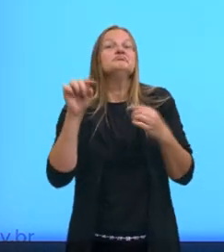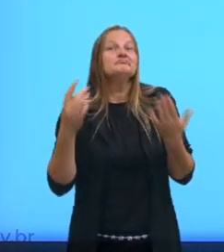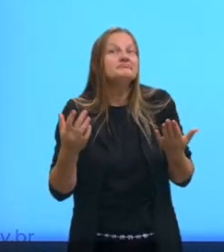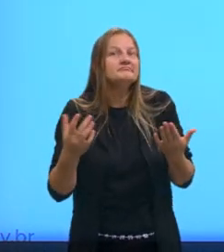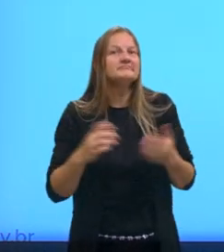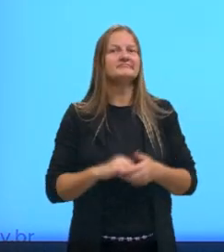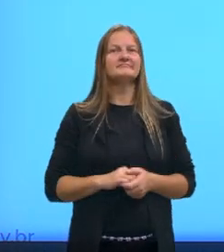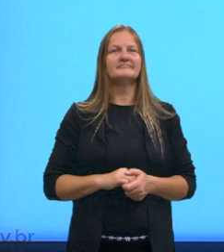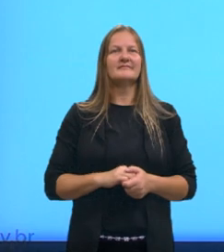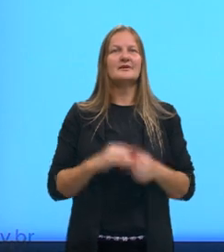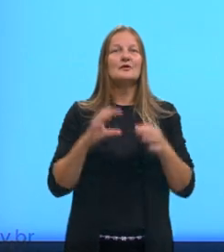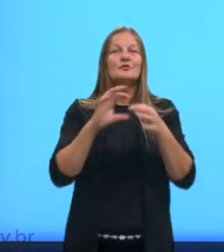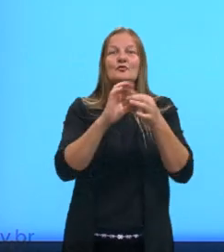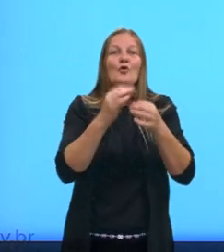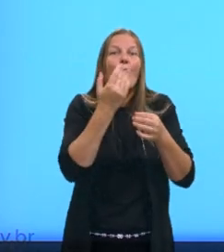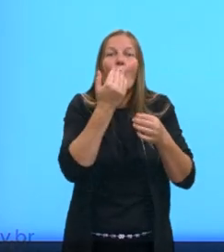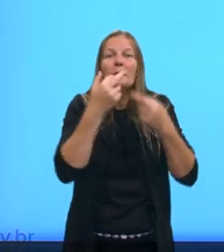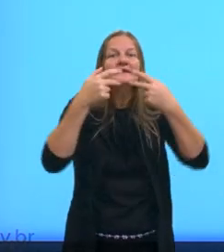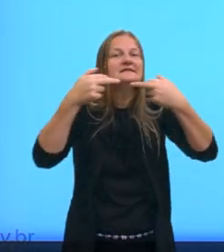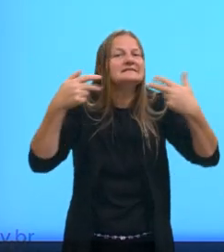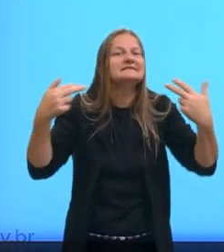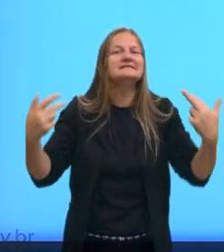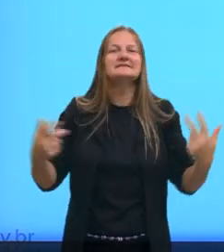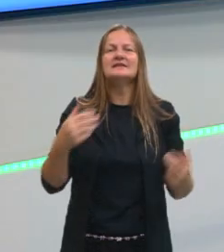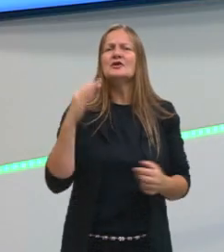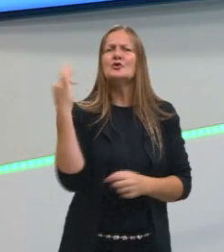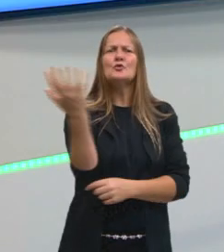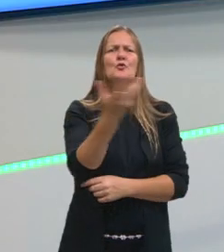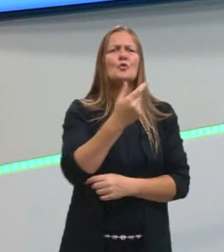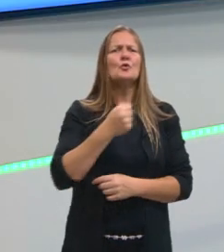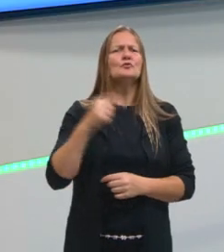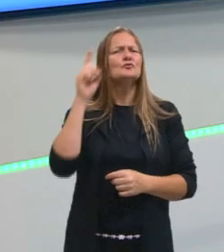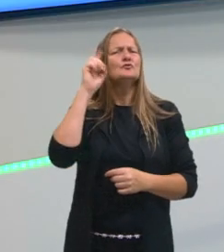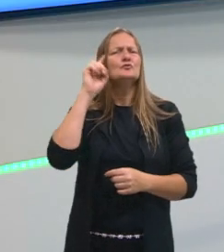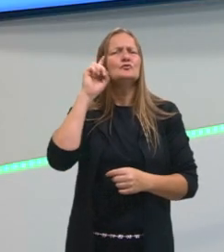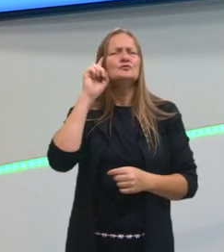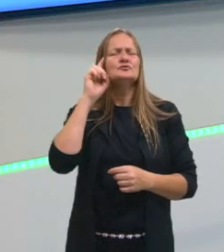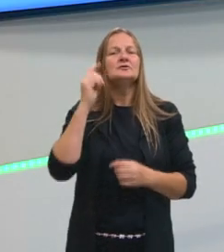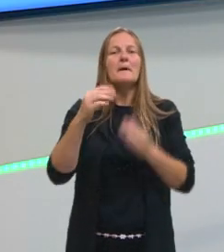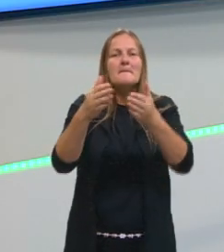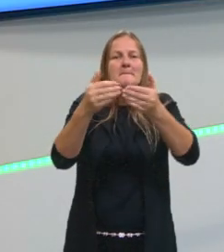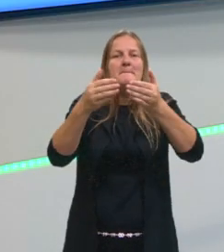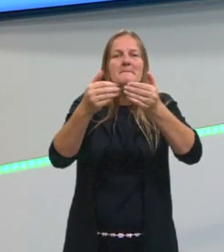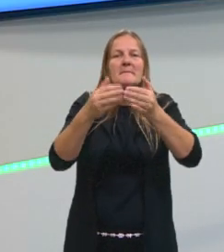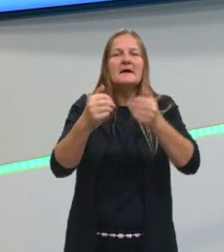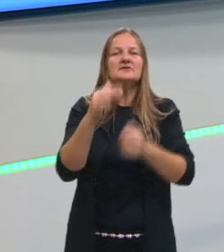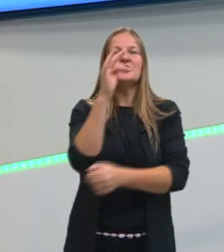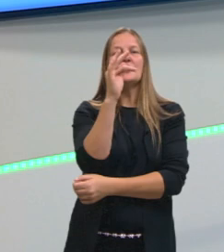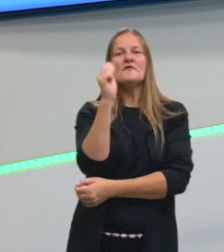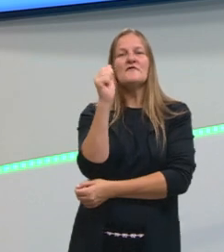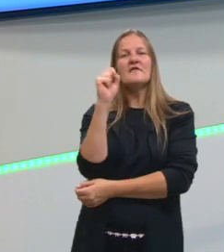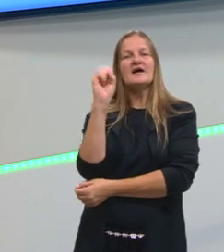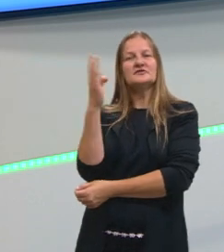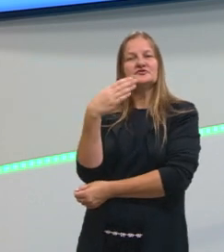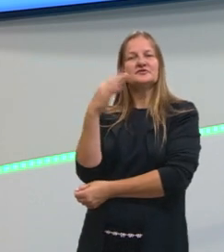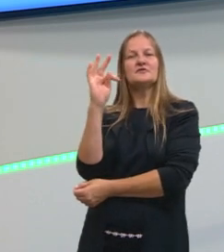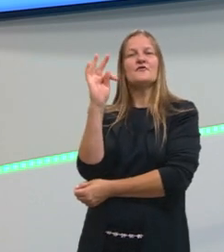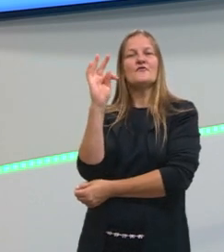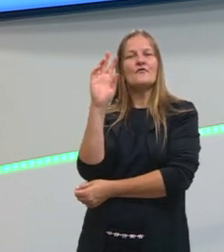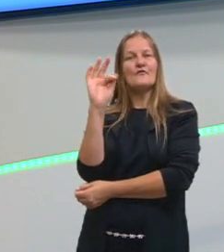as palavras relacionadas a comida todo mundo em dia hoje pede um fast-food